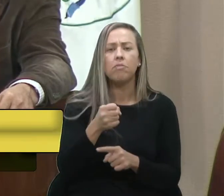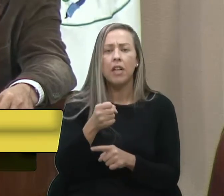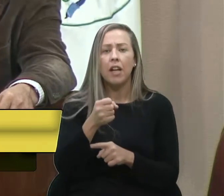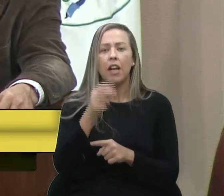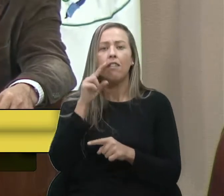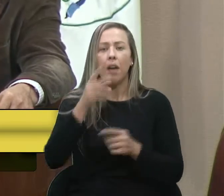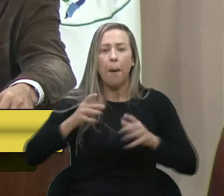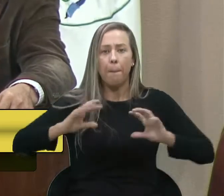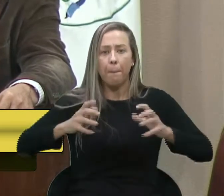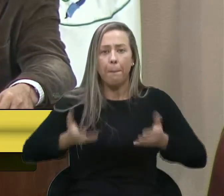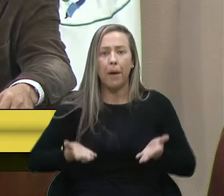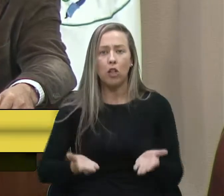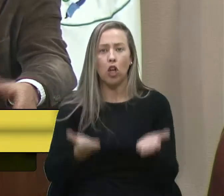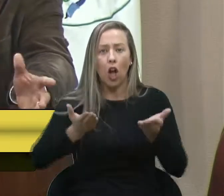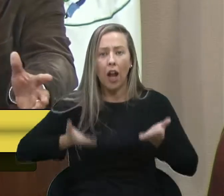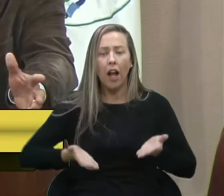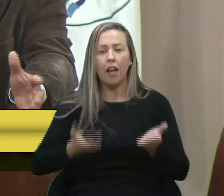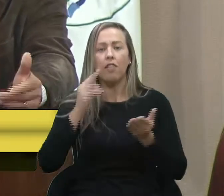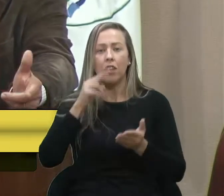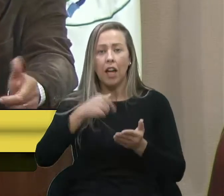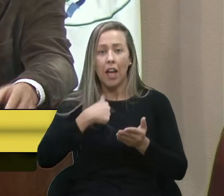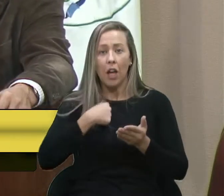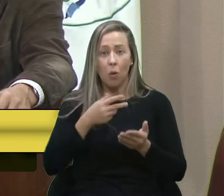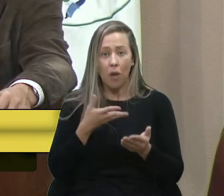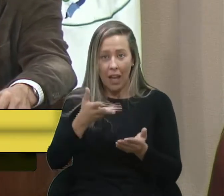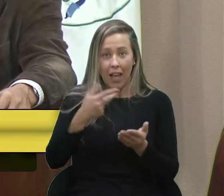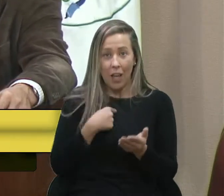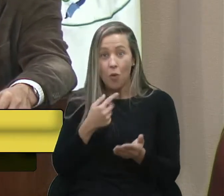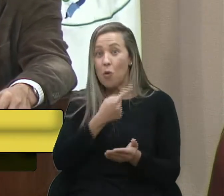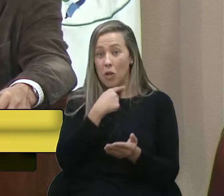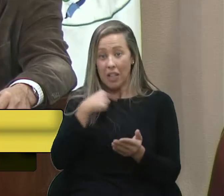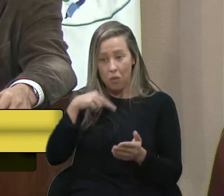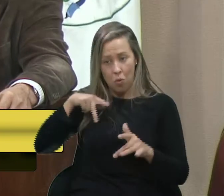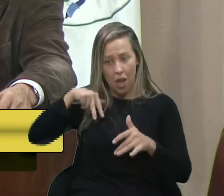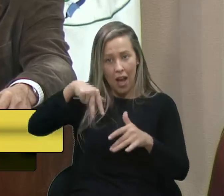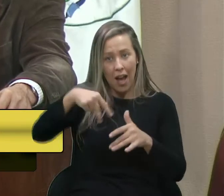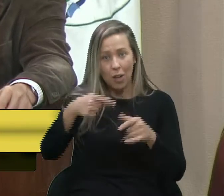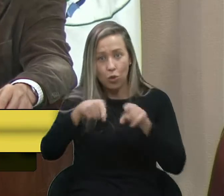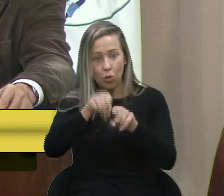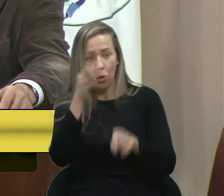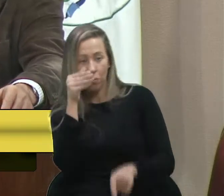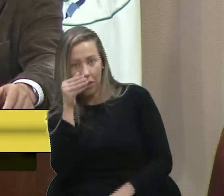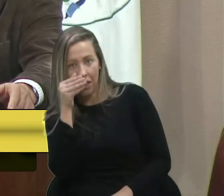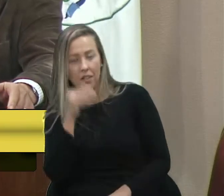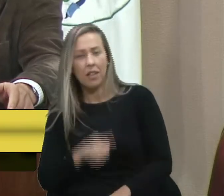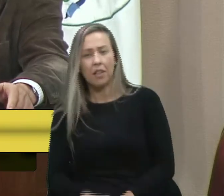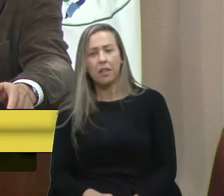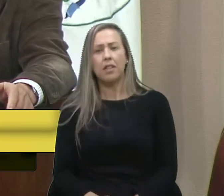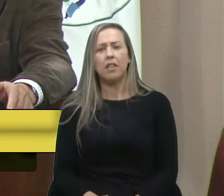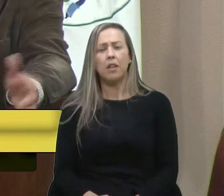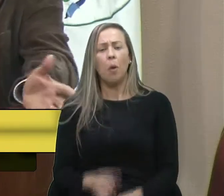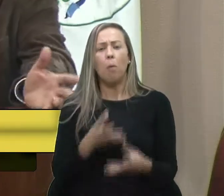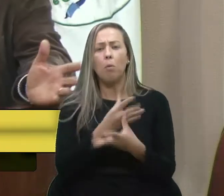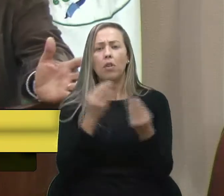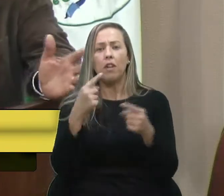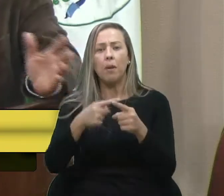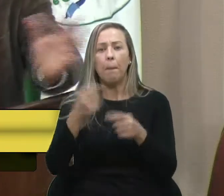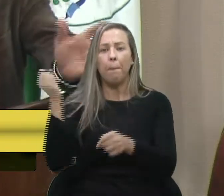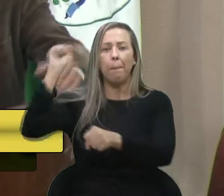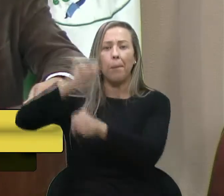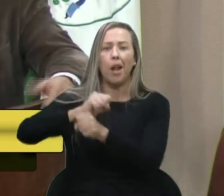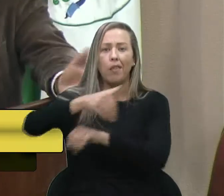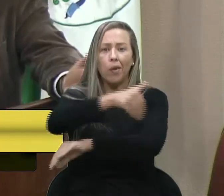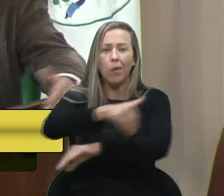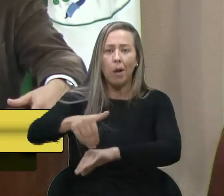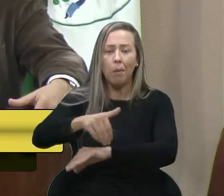patrola velha que a gente tinha na estrada, eu ia atrás em seguida, porque eu gostava. Olha, a metade das vezes, no meio do caminho, no